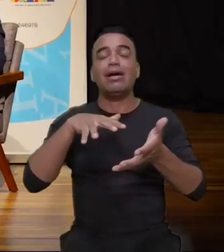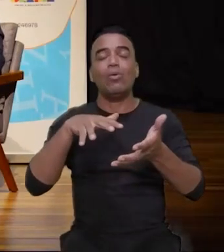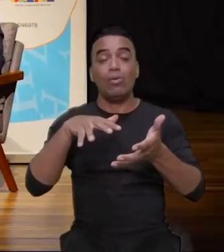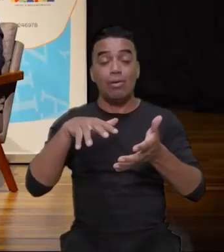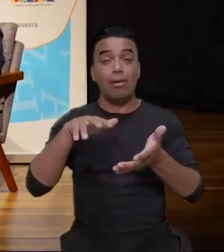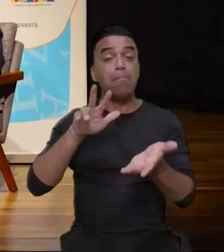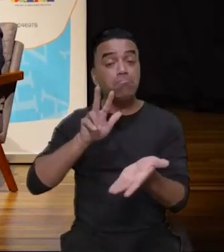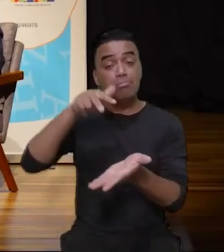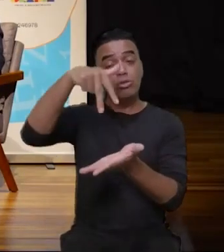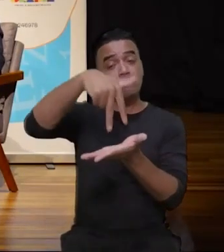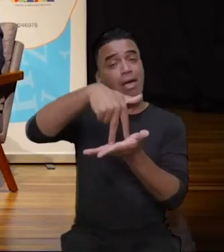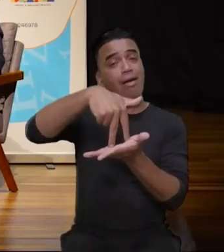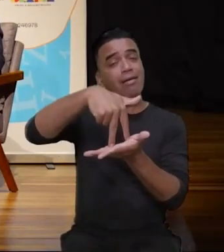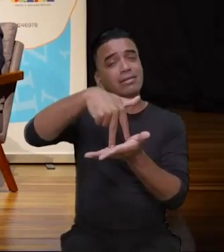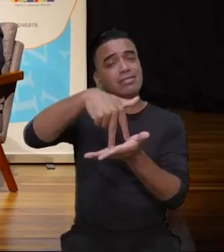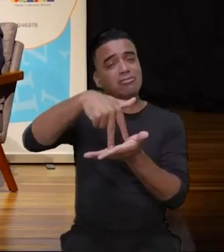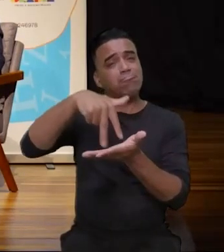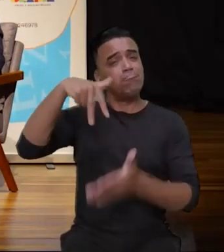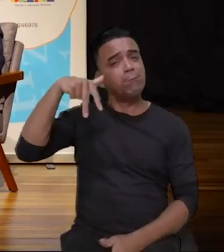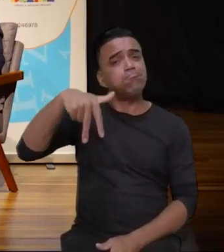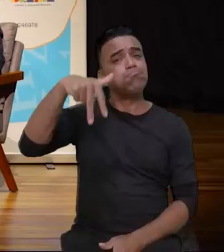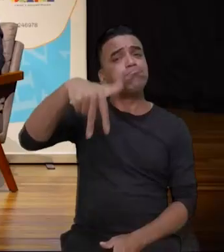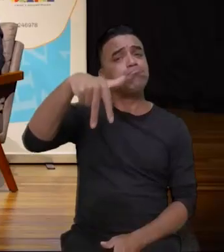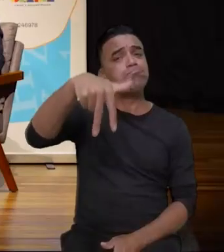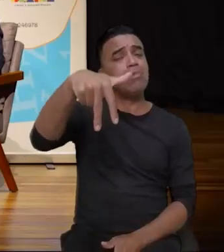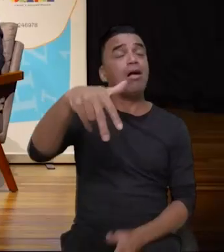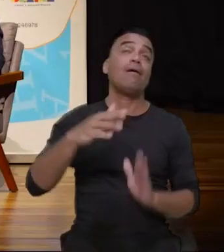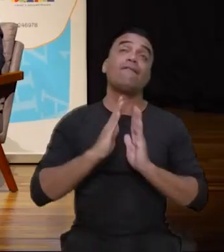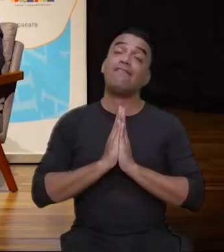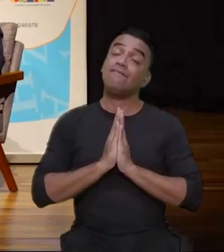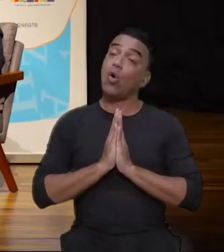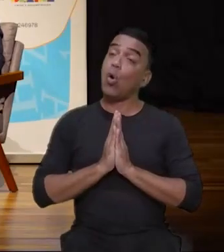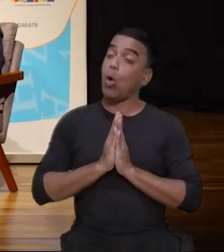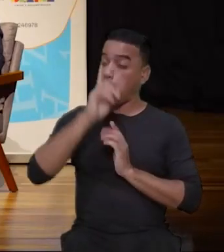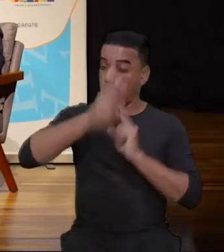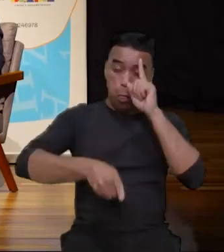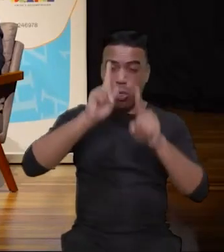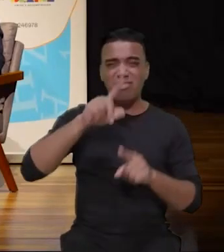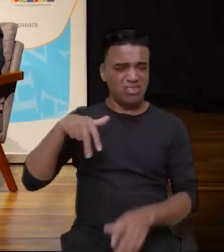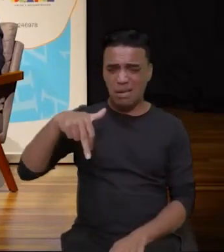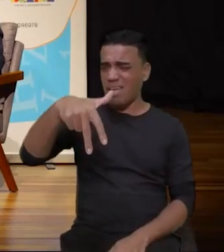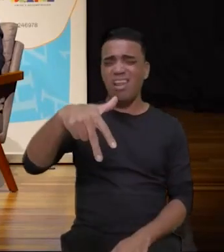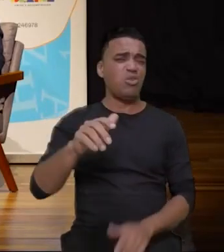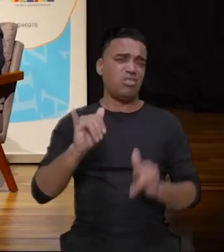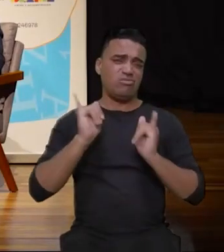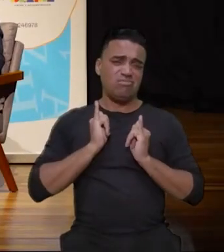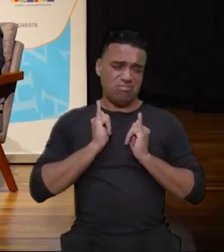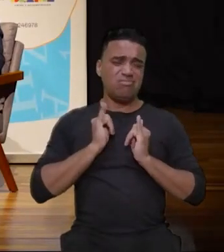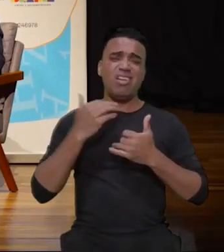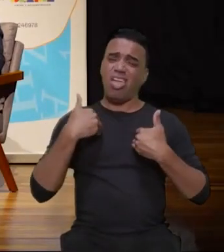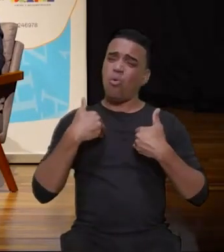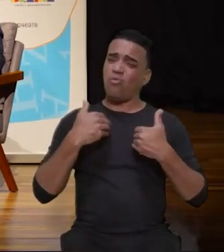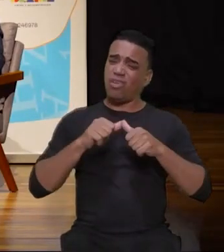Quando meus pés abrandarem na marcha, por favor, não me forcem. Caminhar para quê? Deixe-me quedar, deixe-me